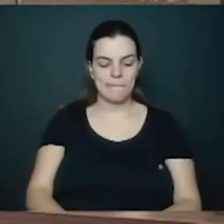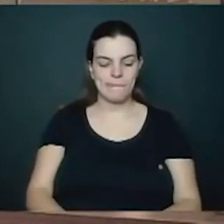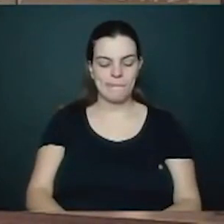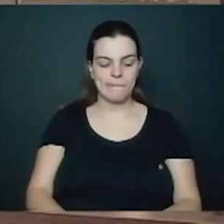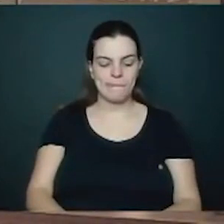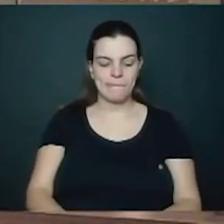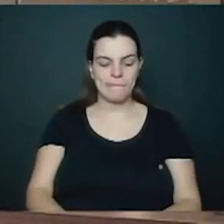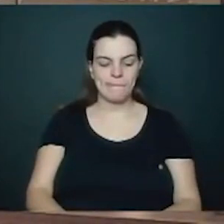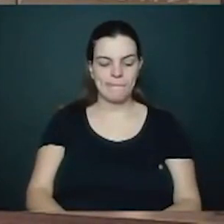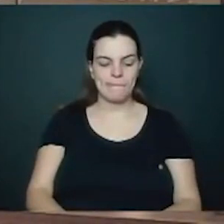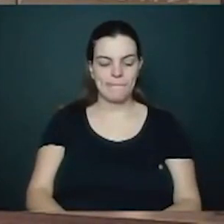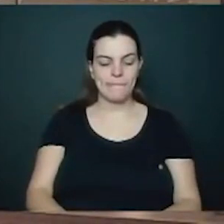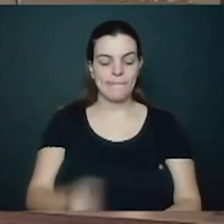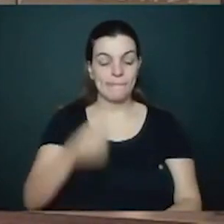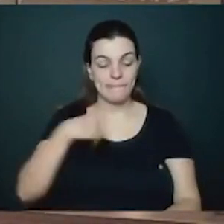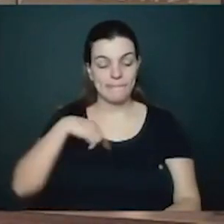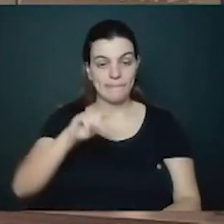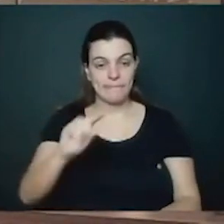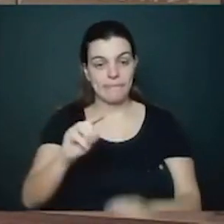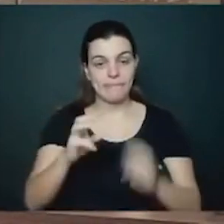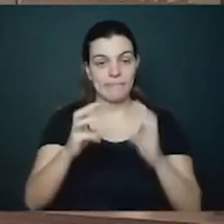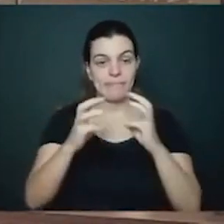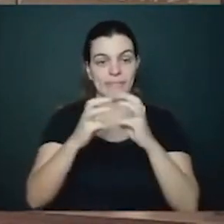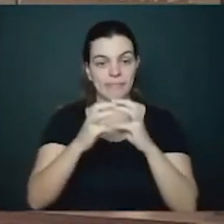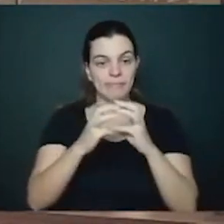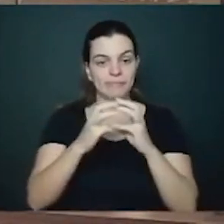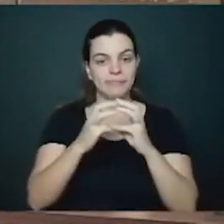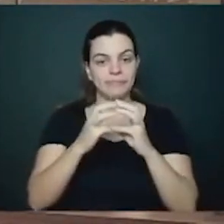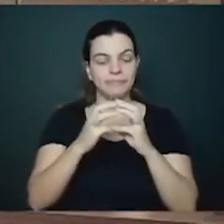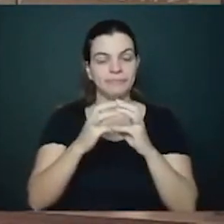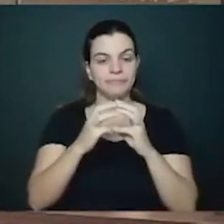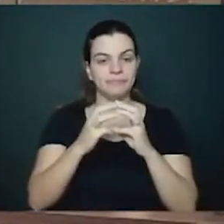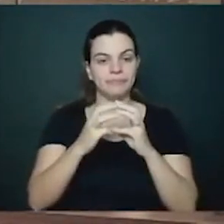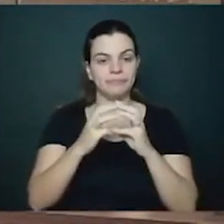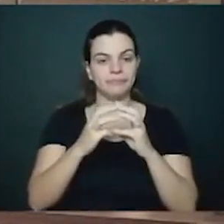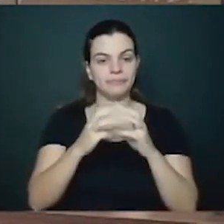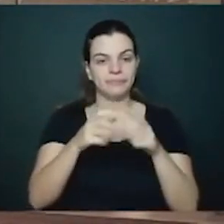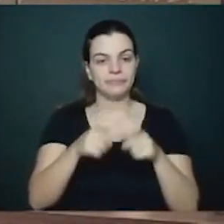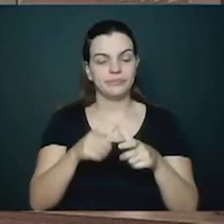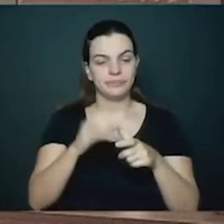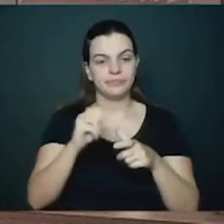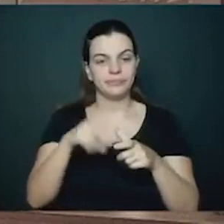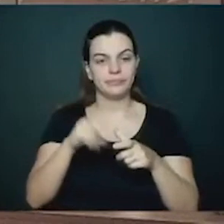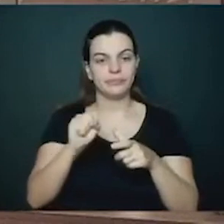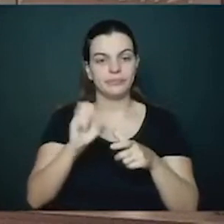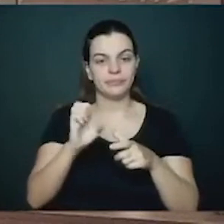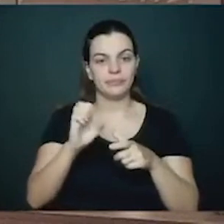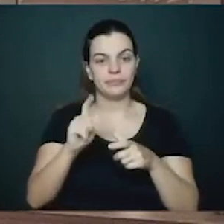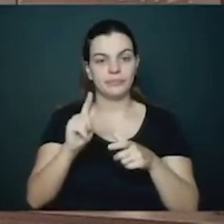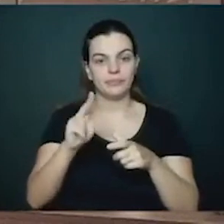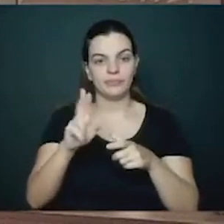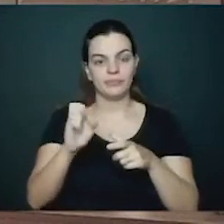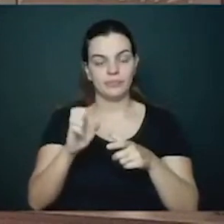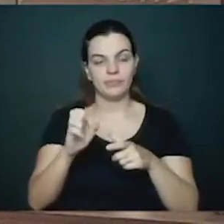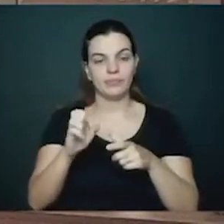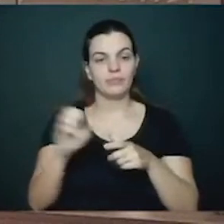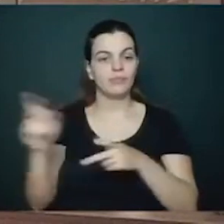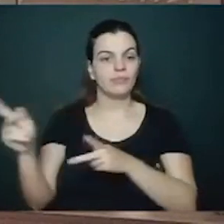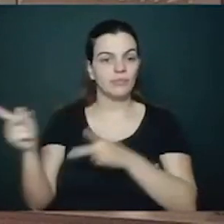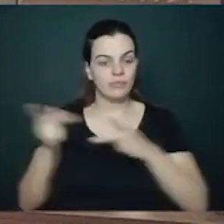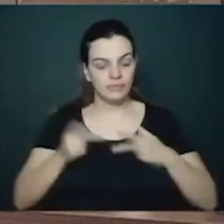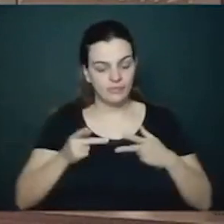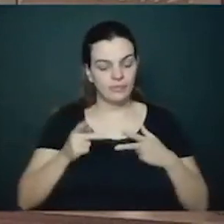Jardim Botânico, a convite da presidente Elisa Tonetti e também da Guarda Municipal Andréia, onde foi